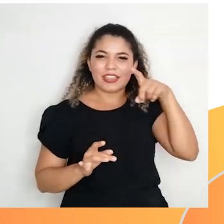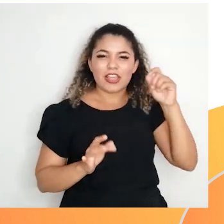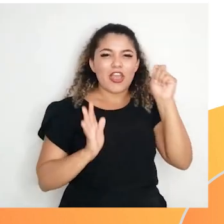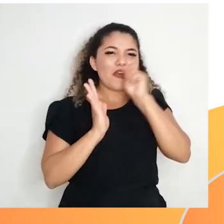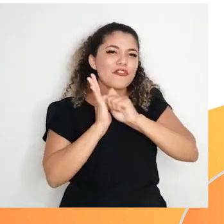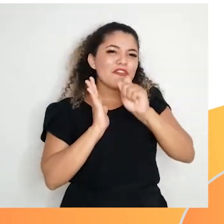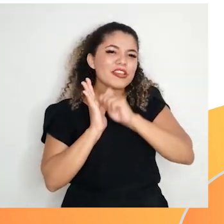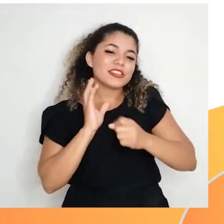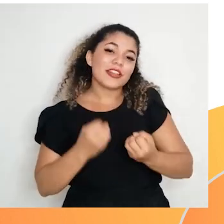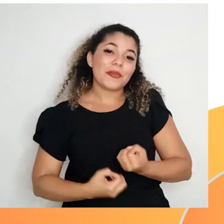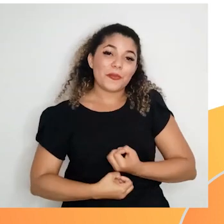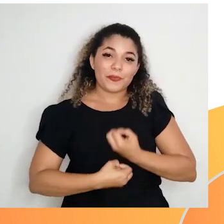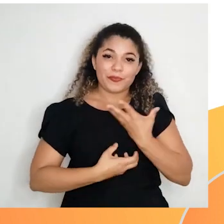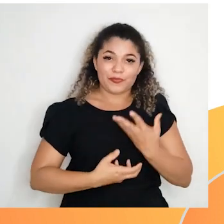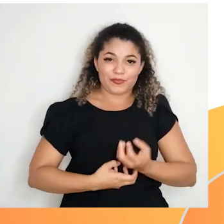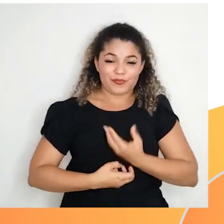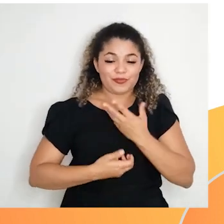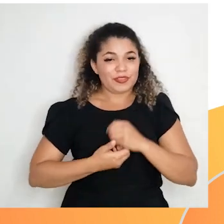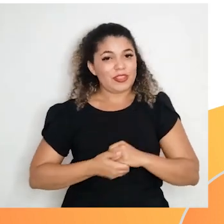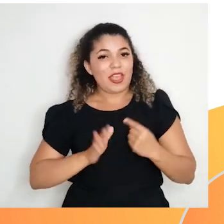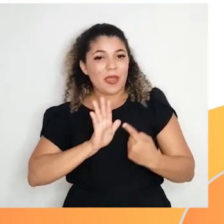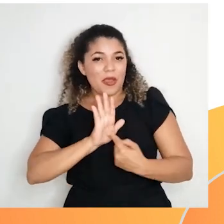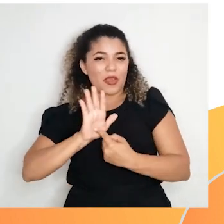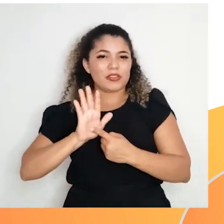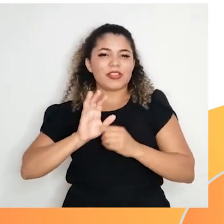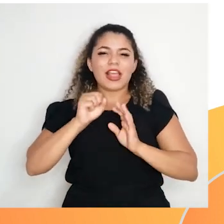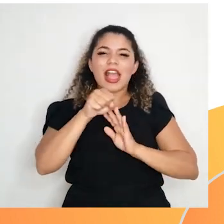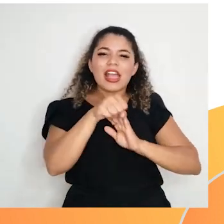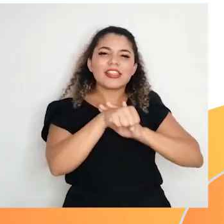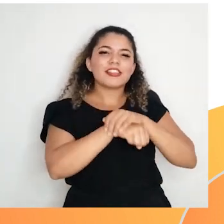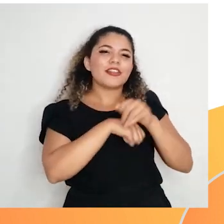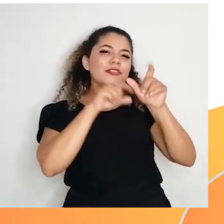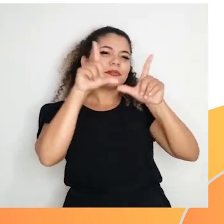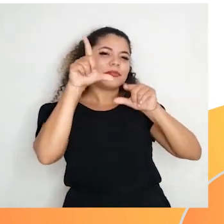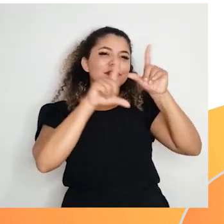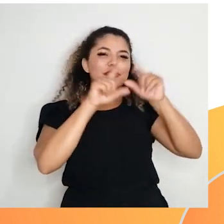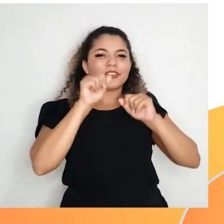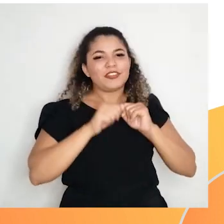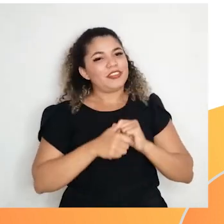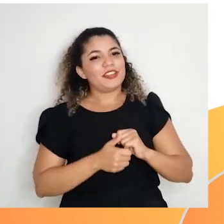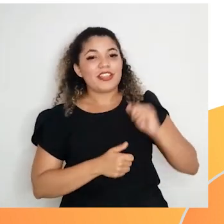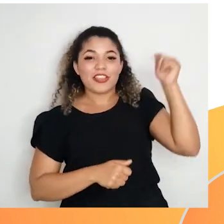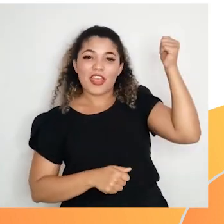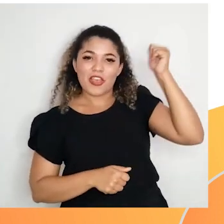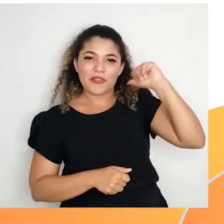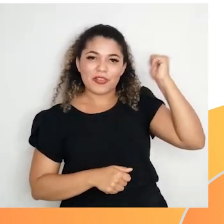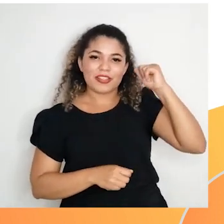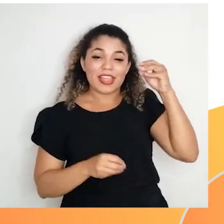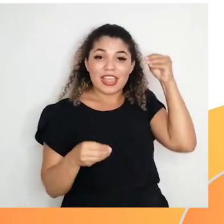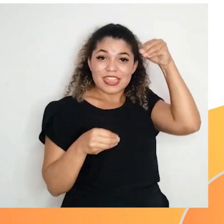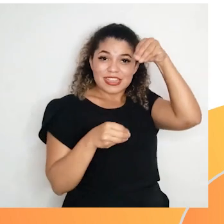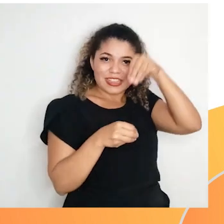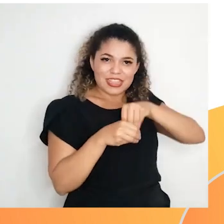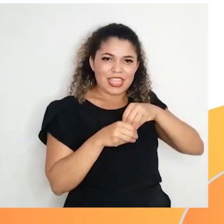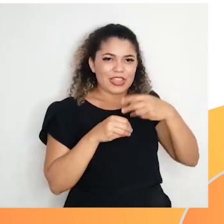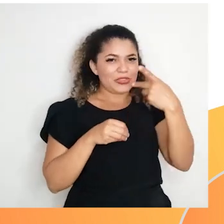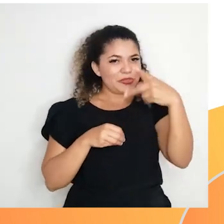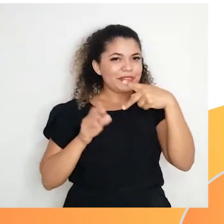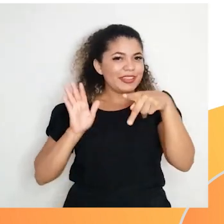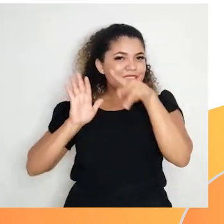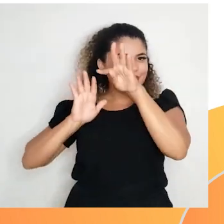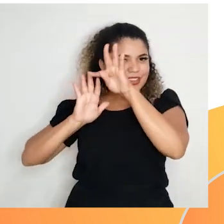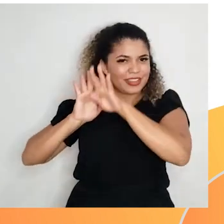escrever um poema trazendo A Noite Estrelada de Van Gogh para dentro